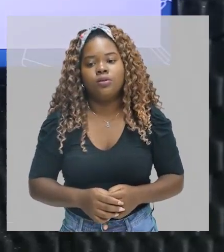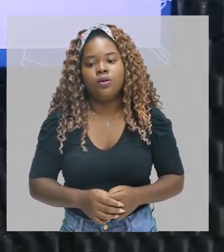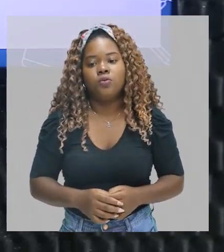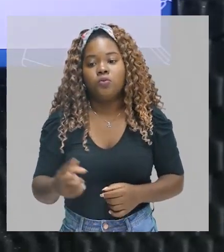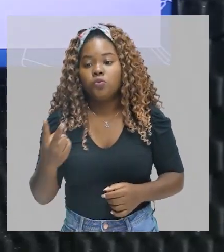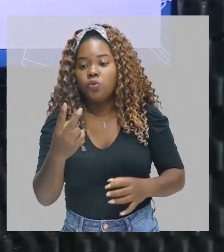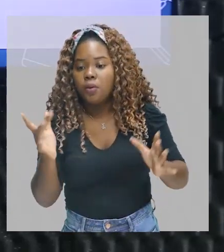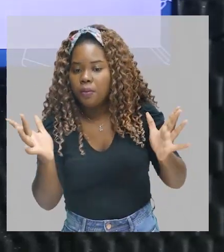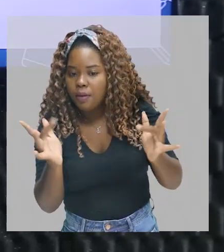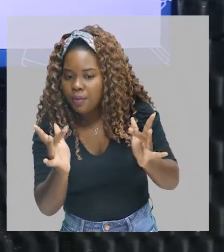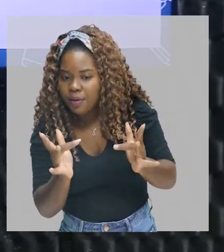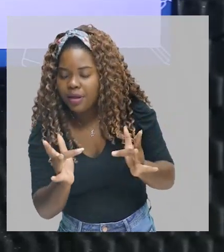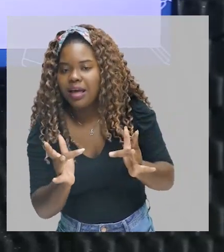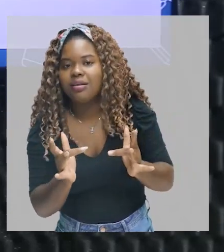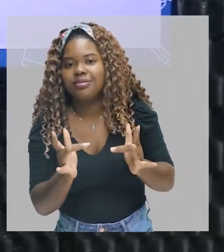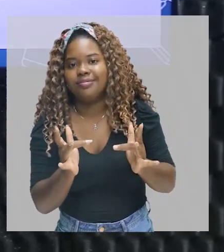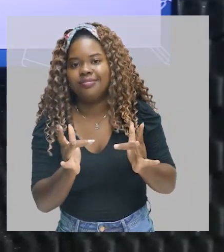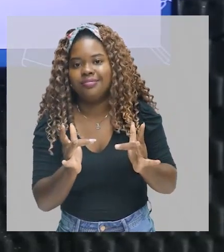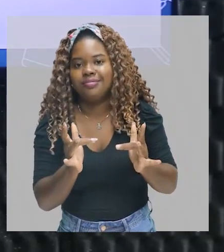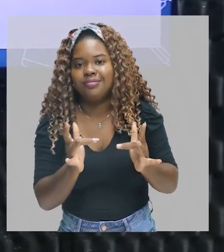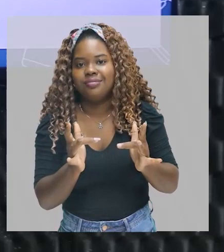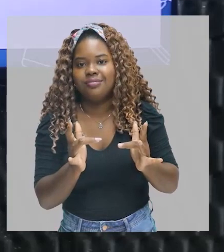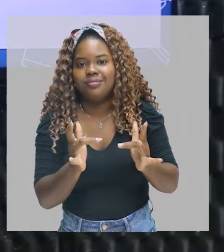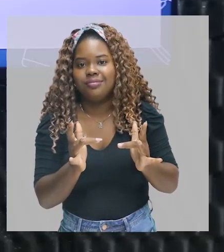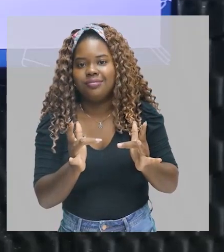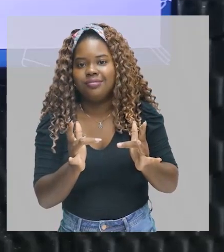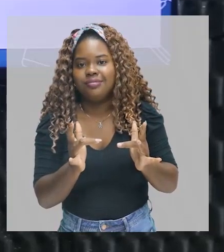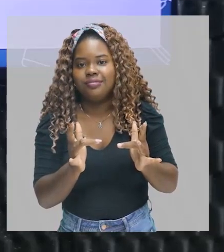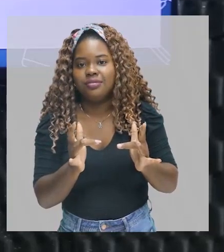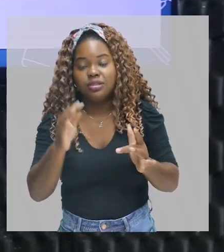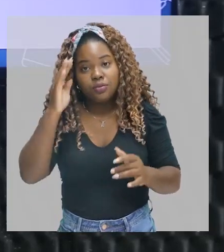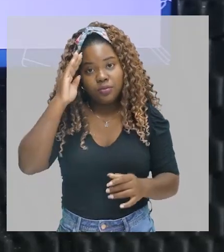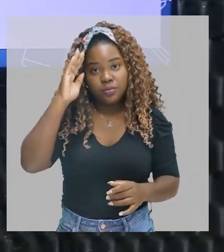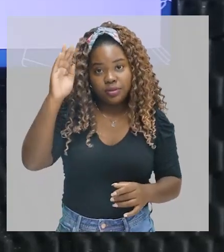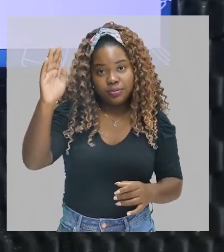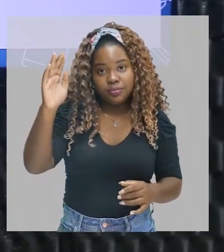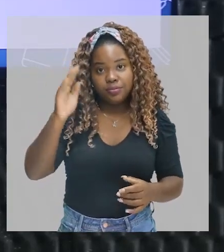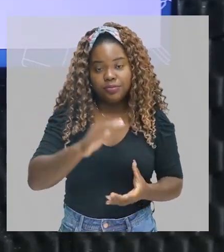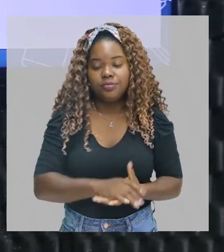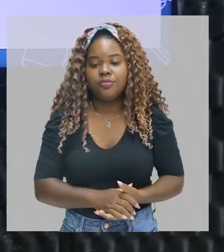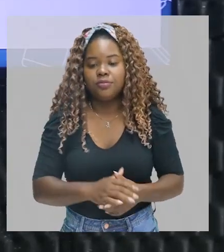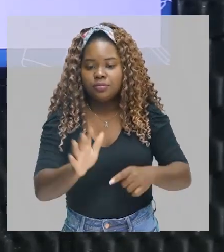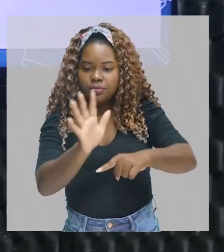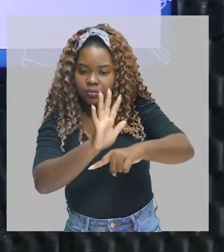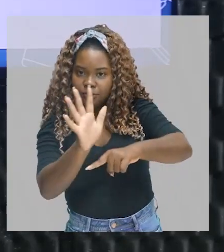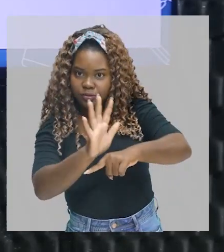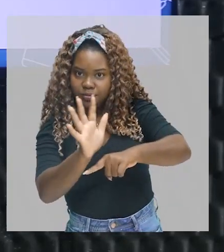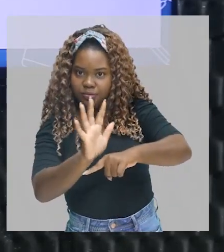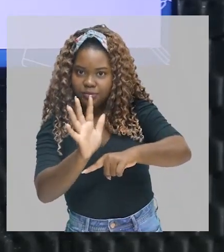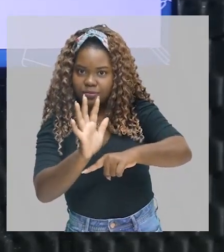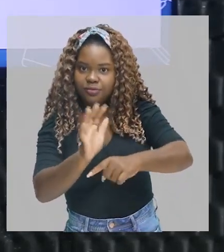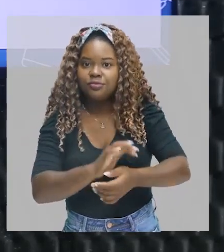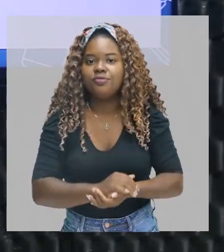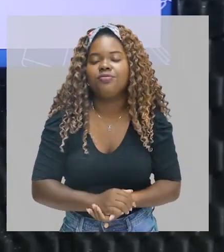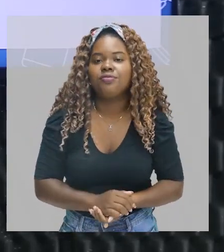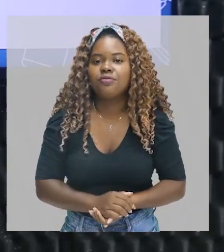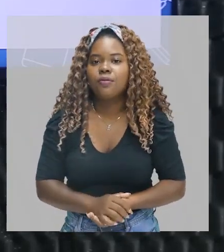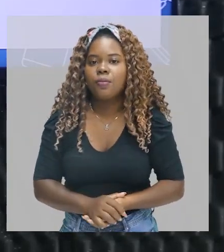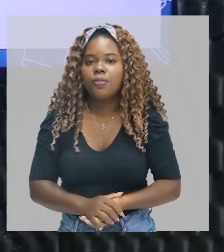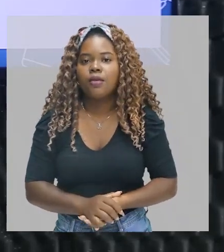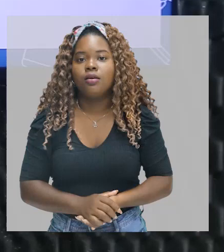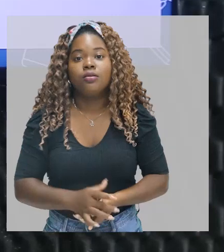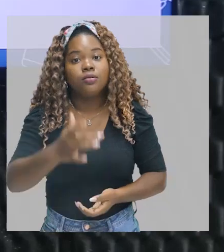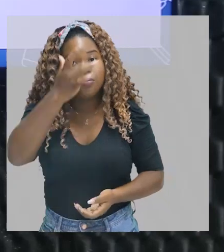faz, que forma os protagonistas, né, do enredo,